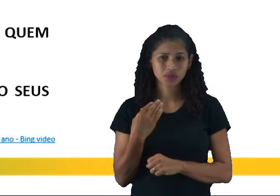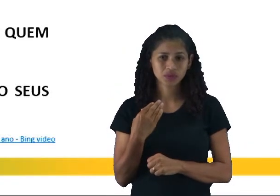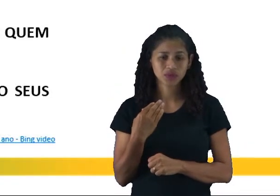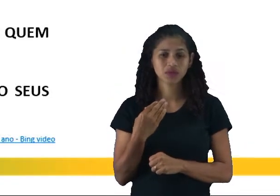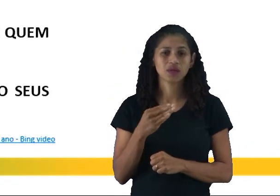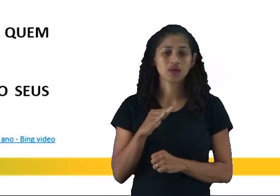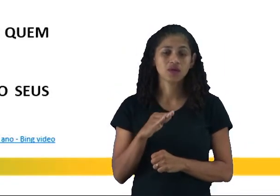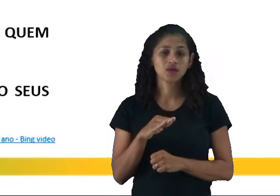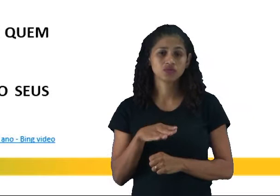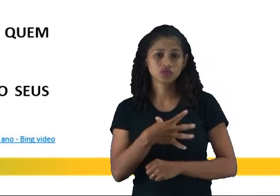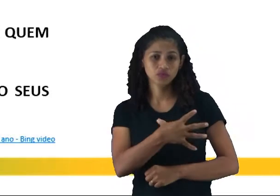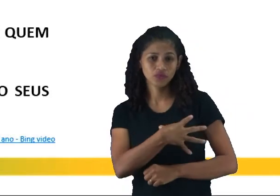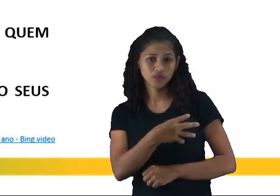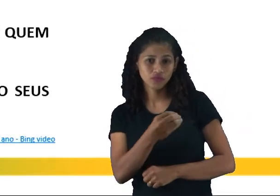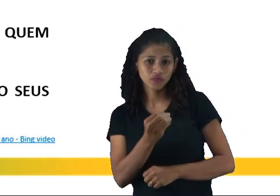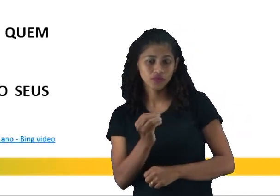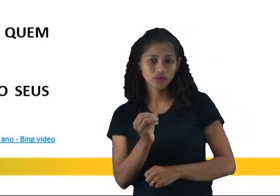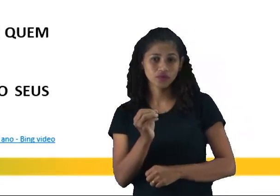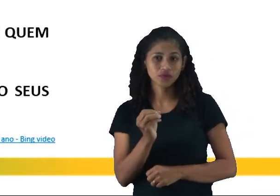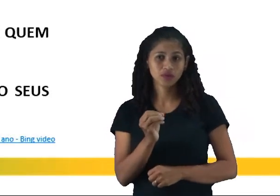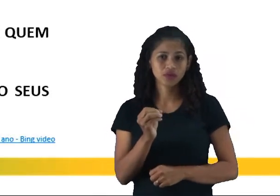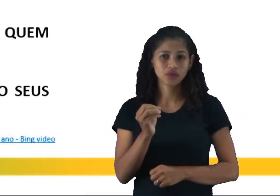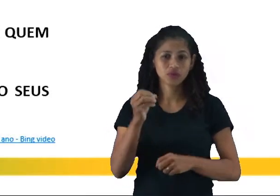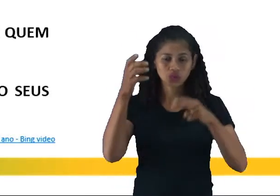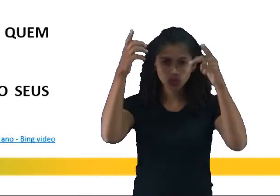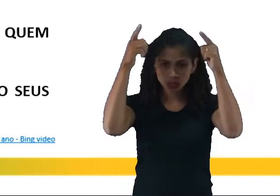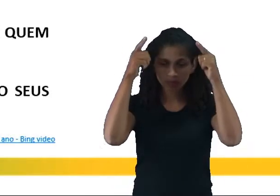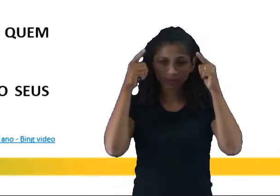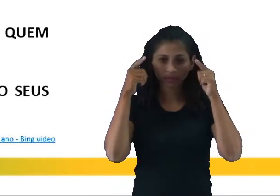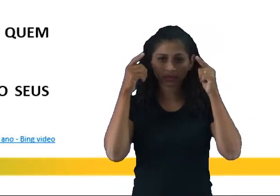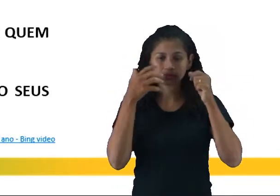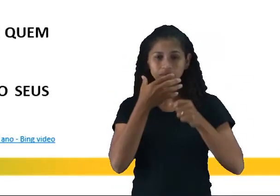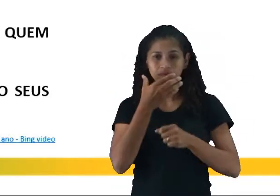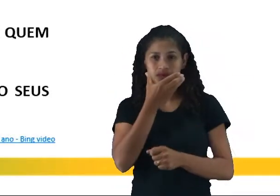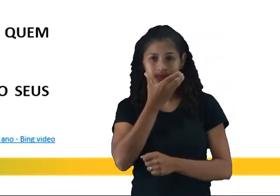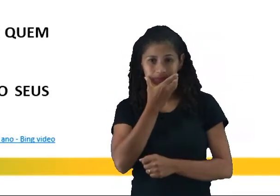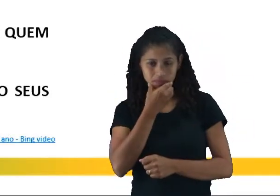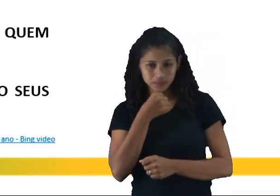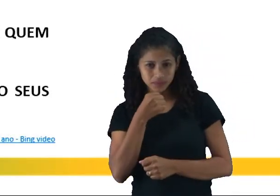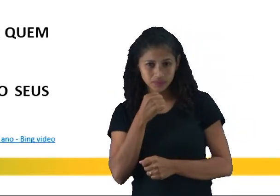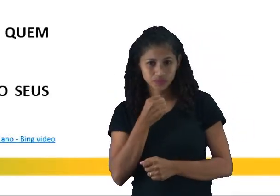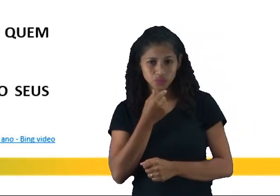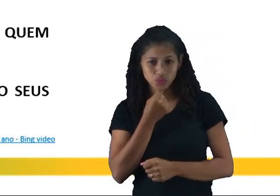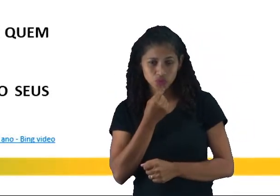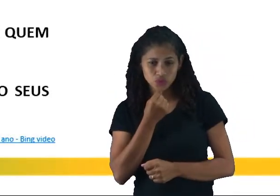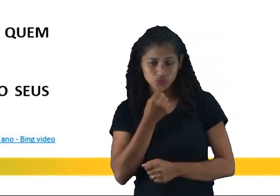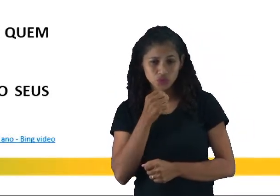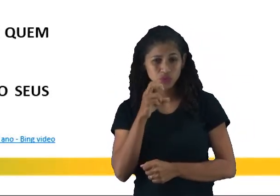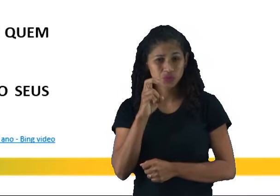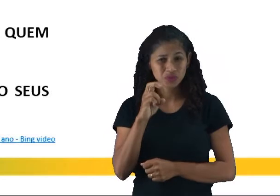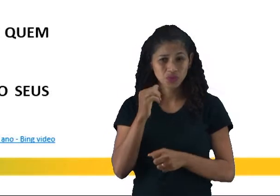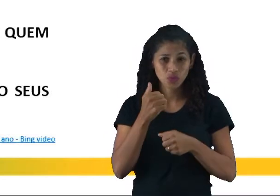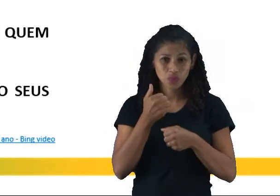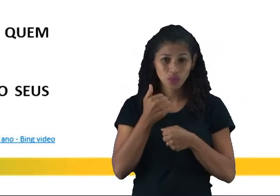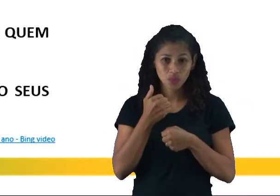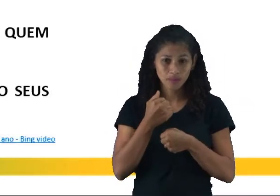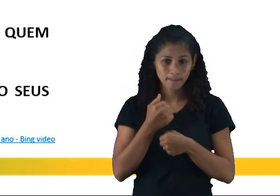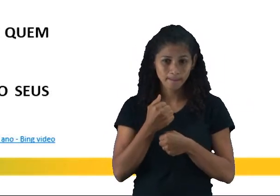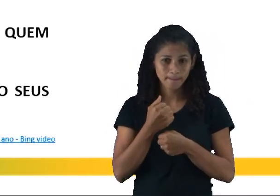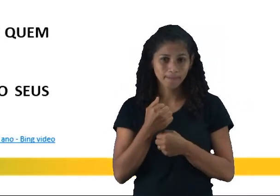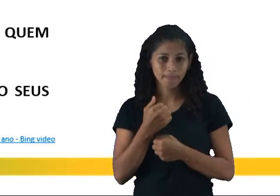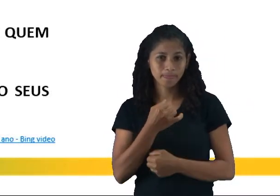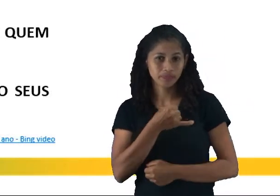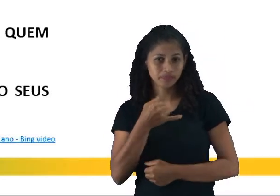5 anos. Quando o novo rei foi demarcar os terrenos, utilizando os